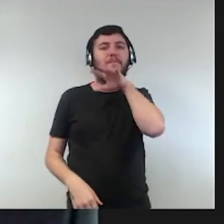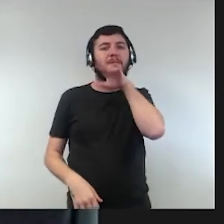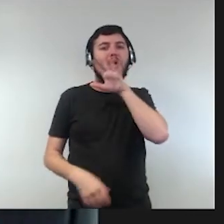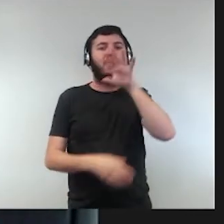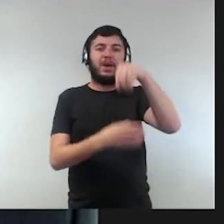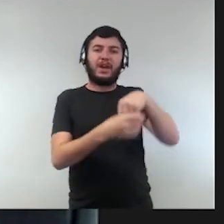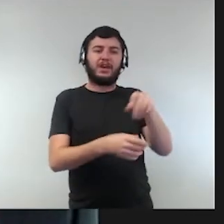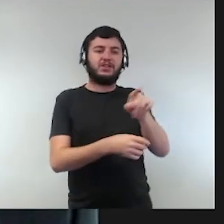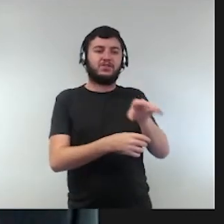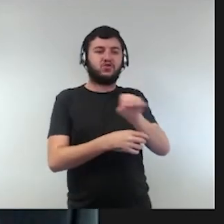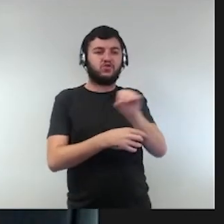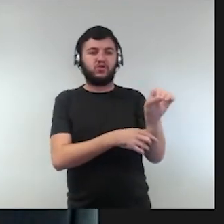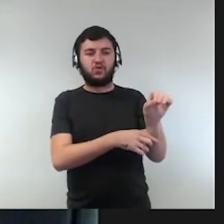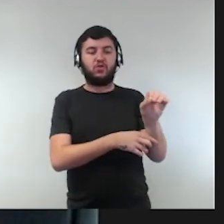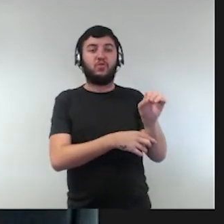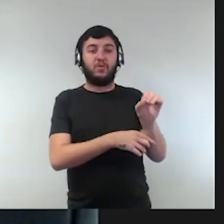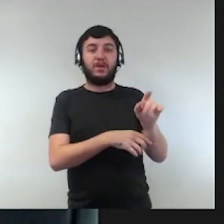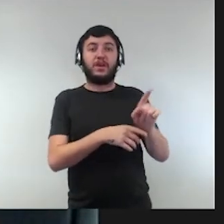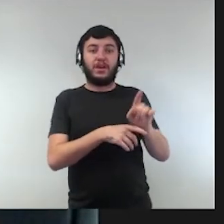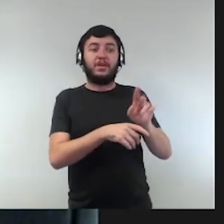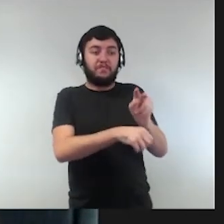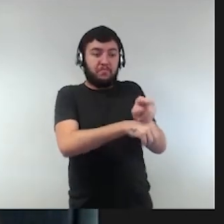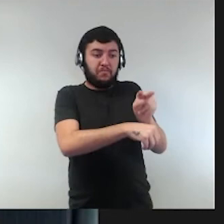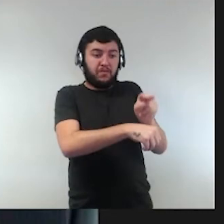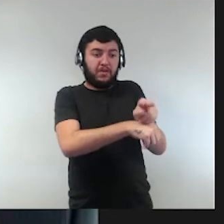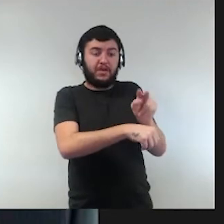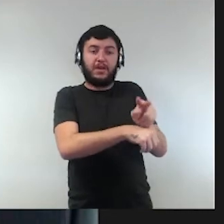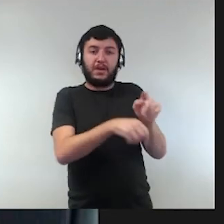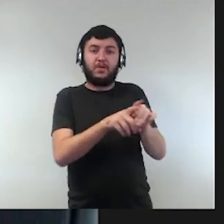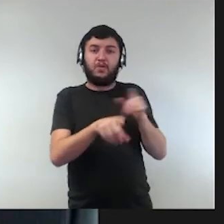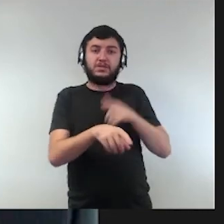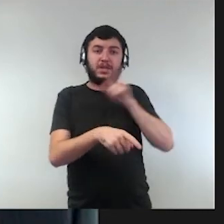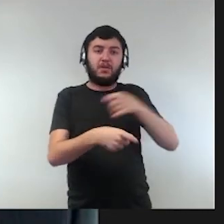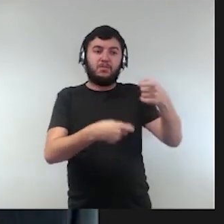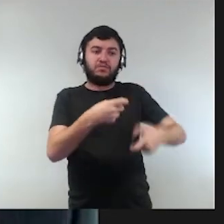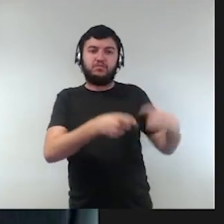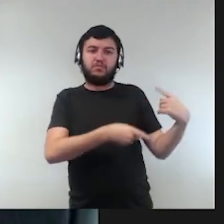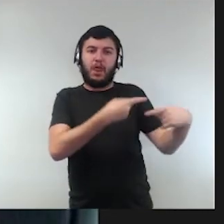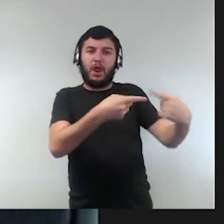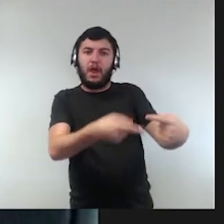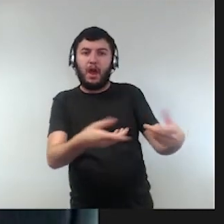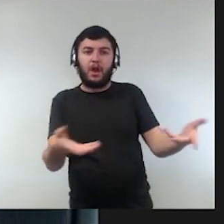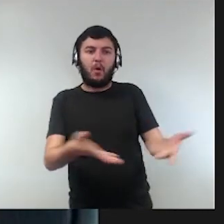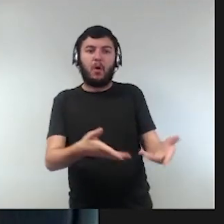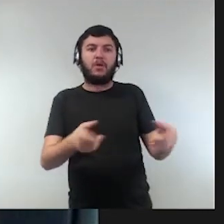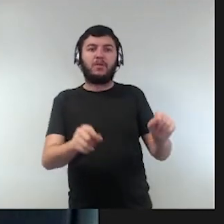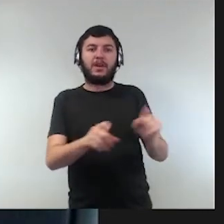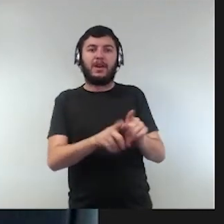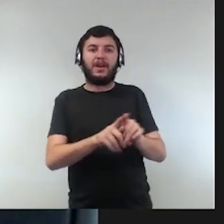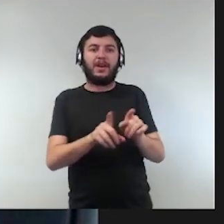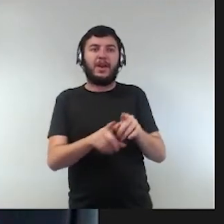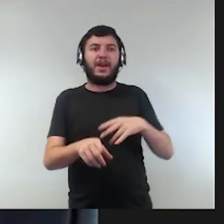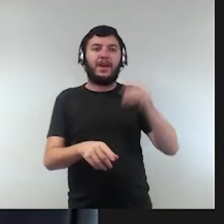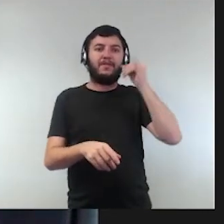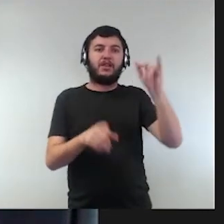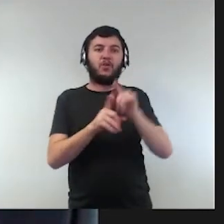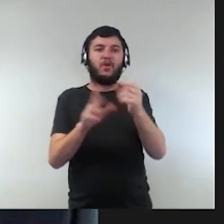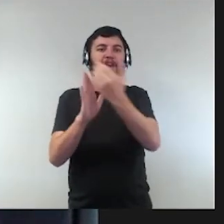saíssem da lista de extinção. Então, é preciso reconhecer. Nós não podemos, em nenhum